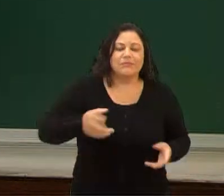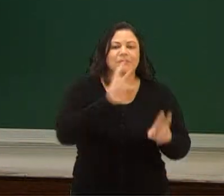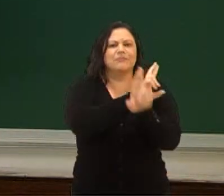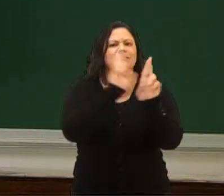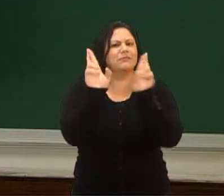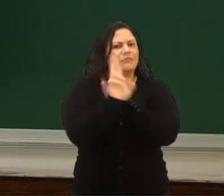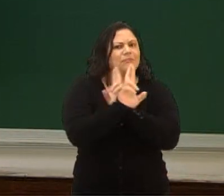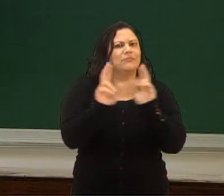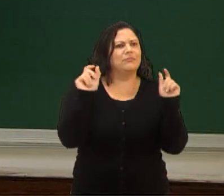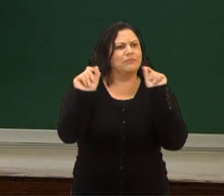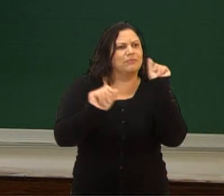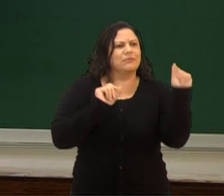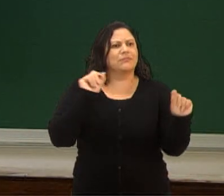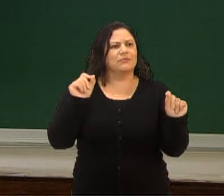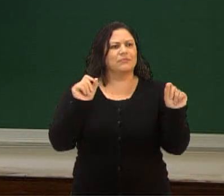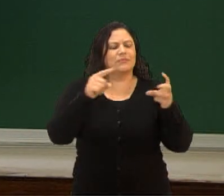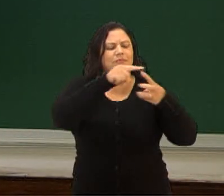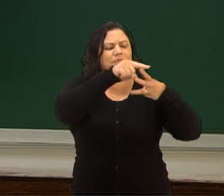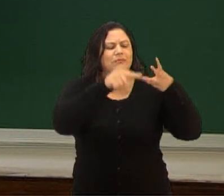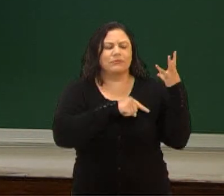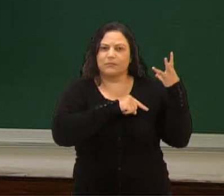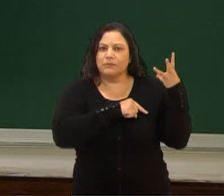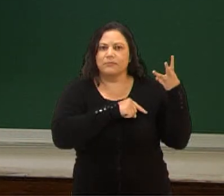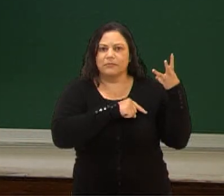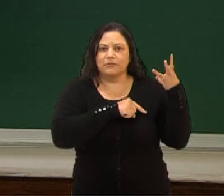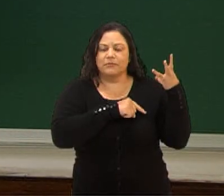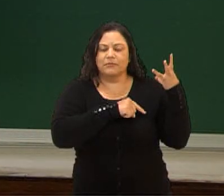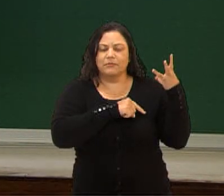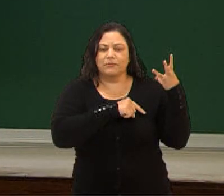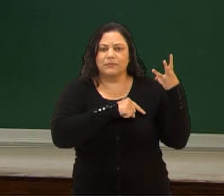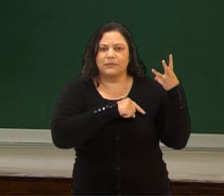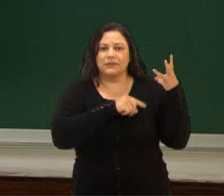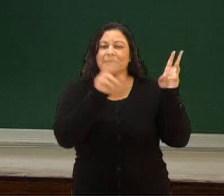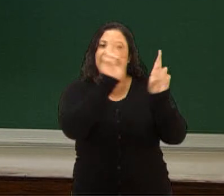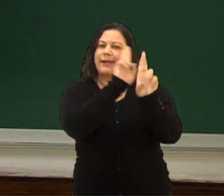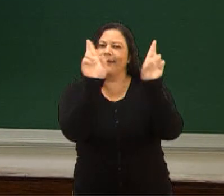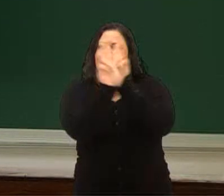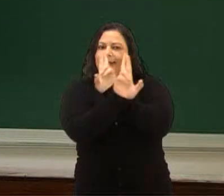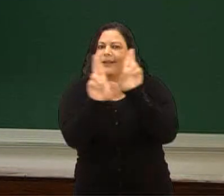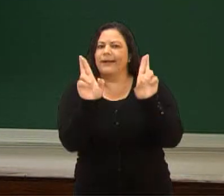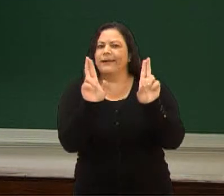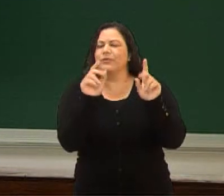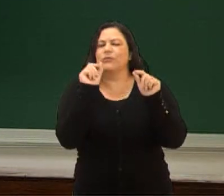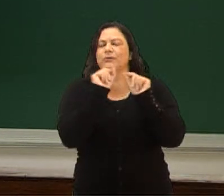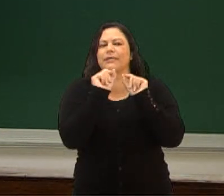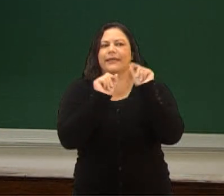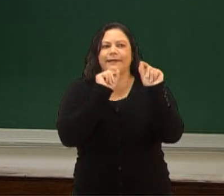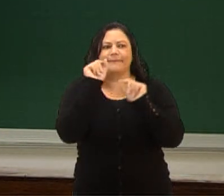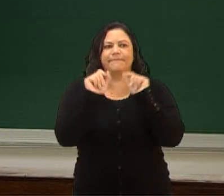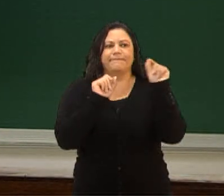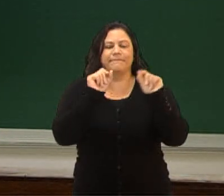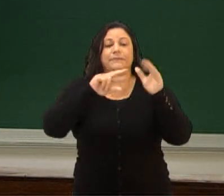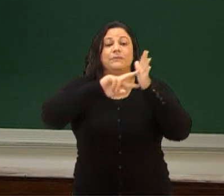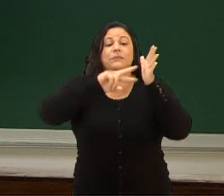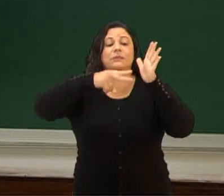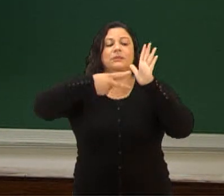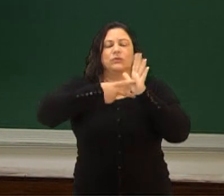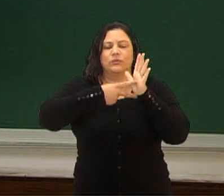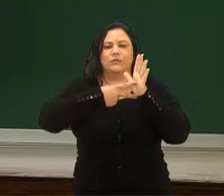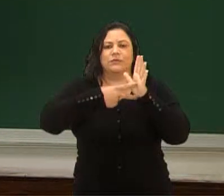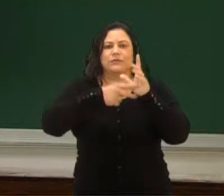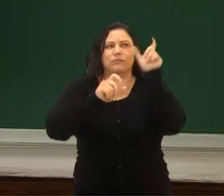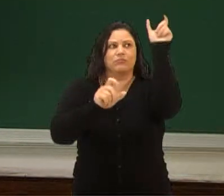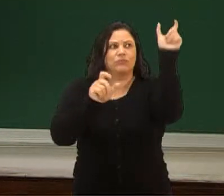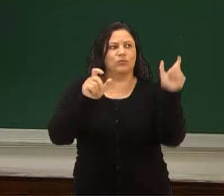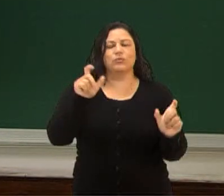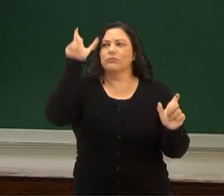relacionar esses 3 provérbios que estão ali, letter A, B e C, com o significado deles. Eu coloquei